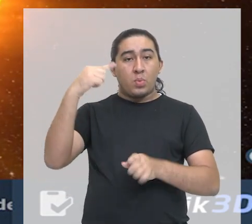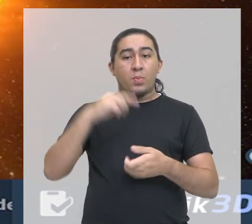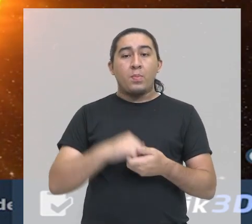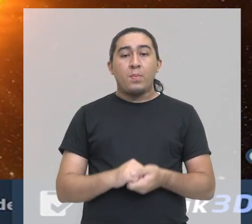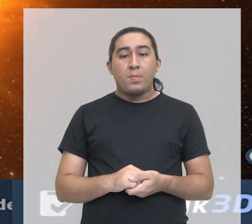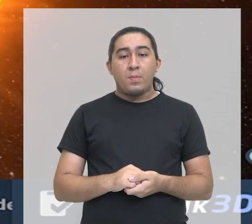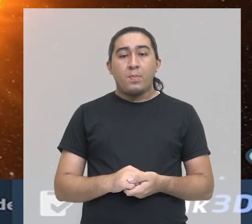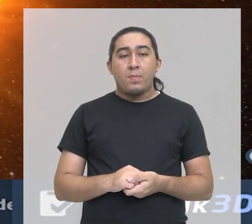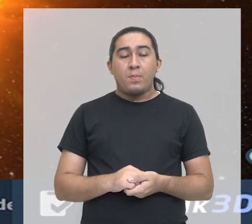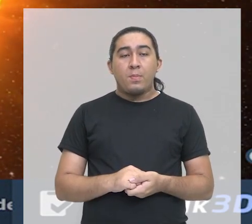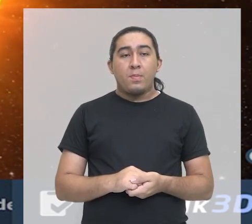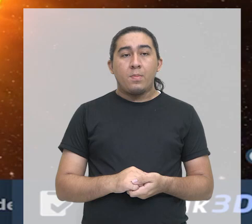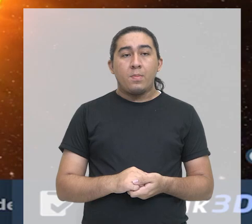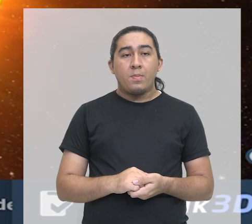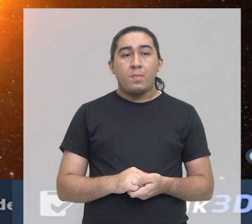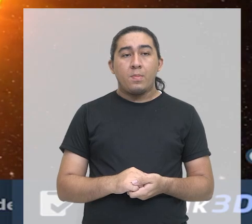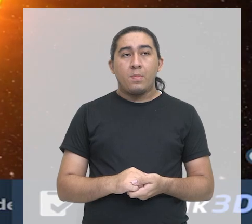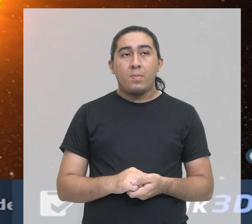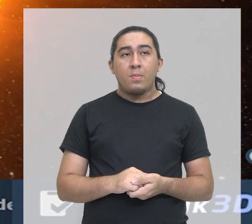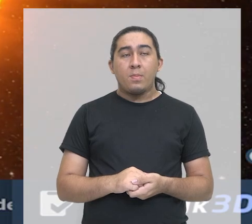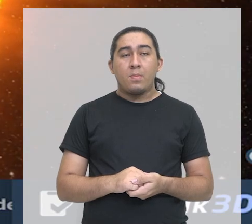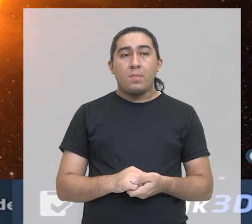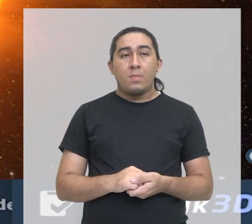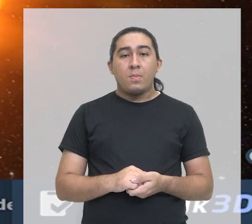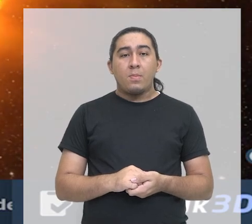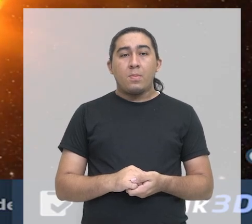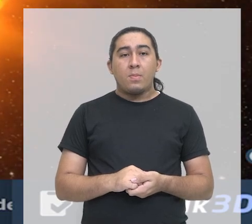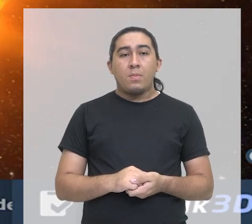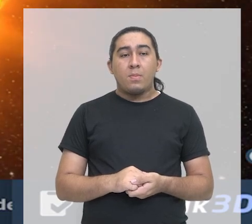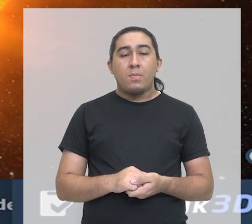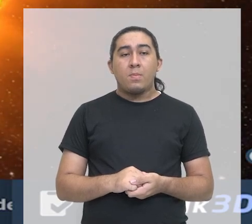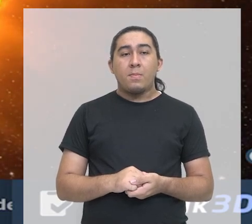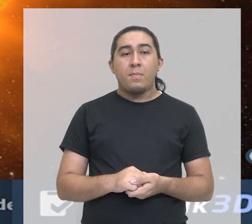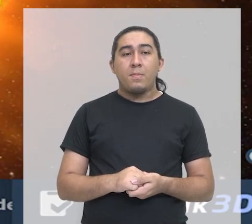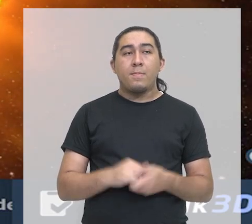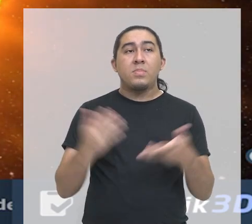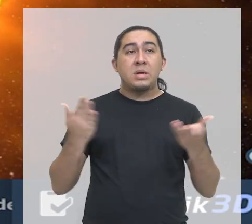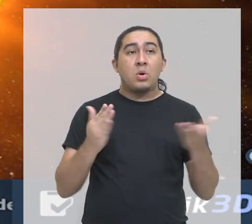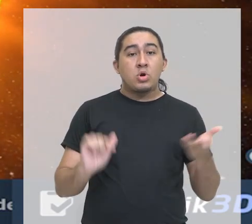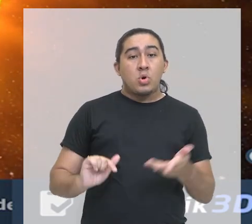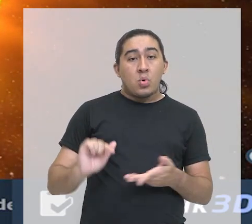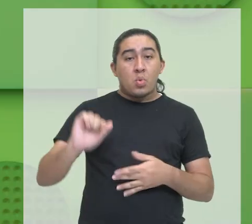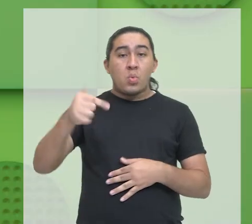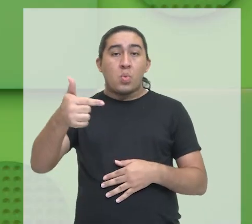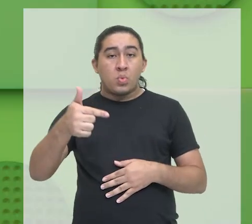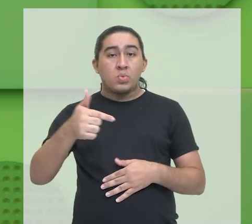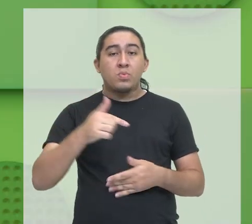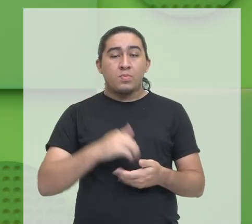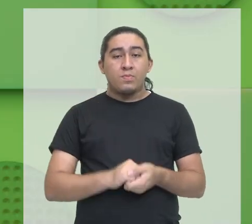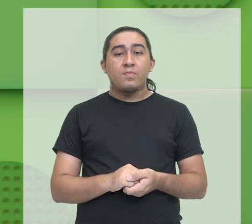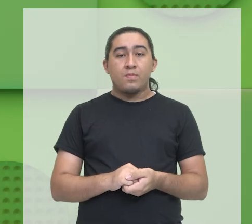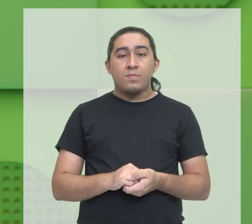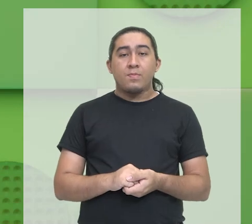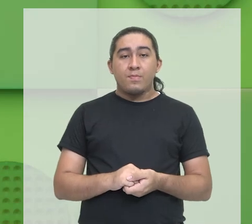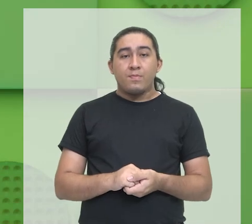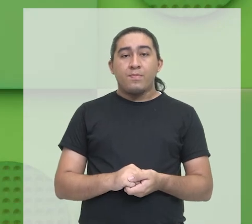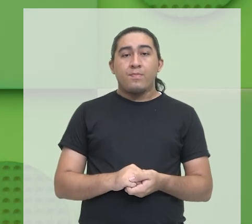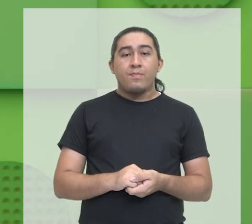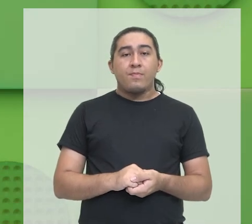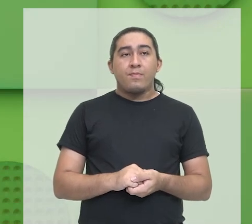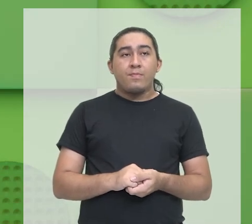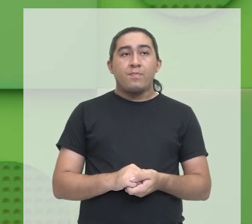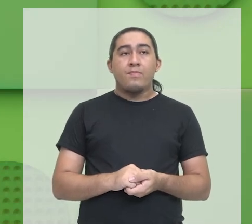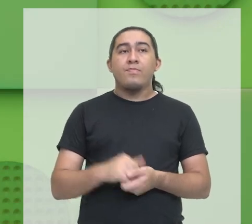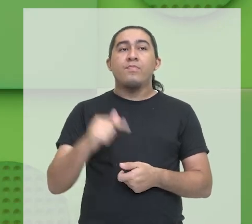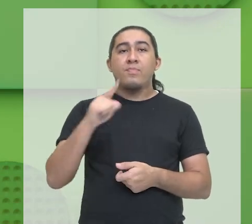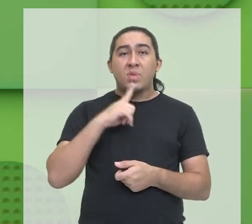Bem, vamos prosseguir então falando agora sobre as gigantes vermelhas, ainda sobre os tipos de estrelas, correto? A